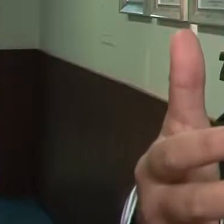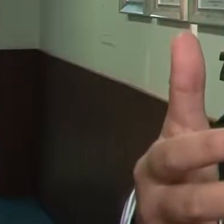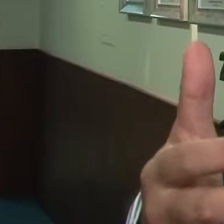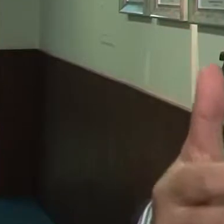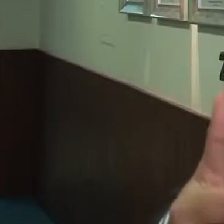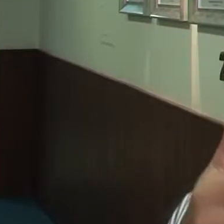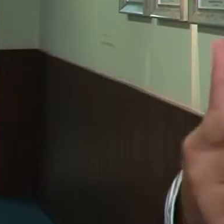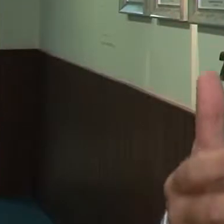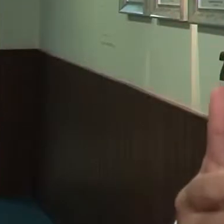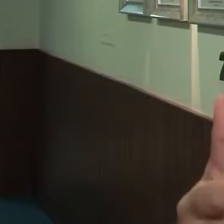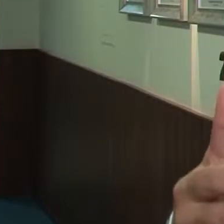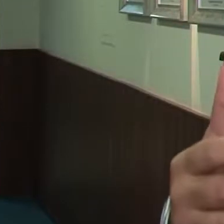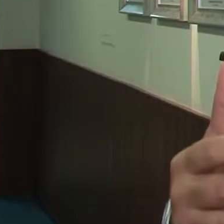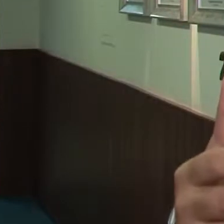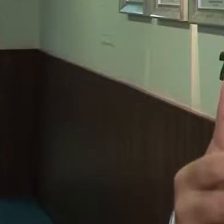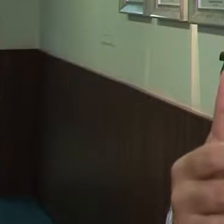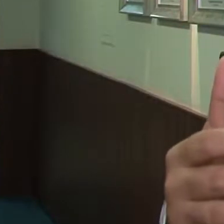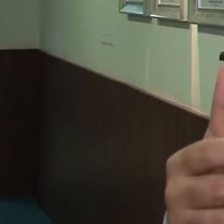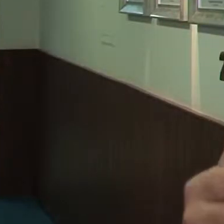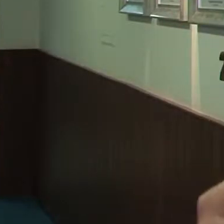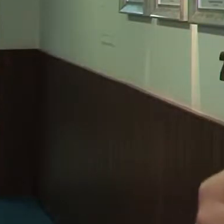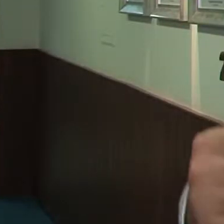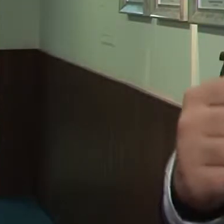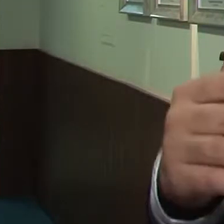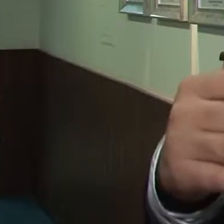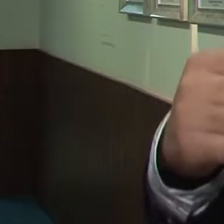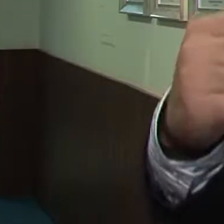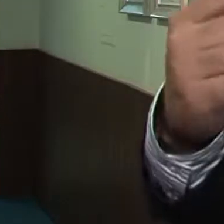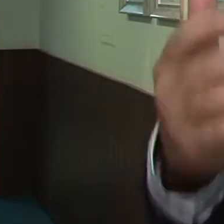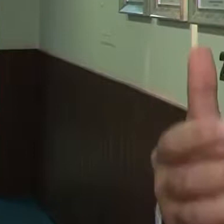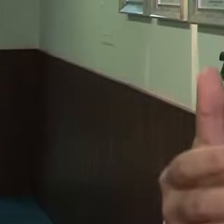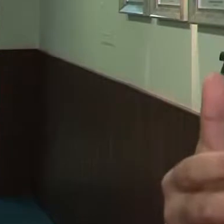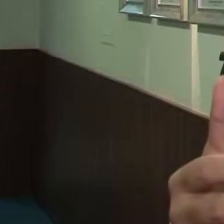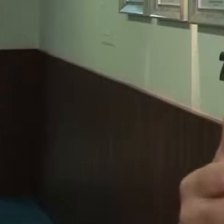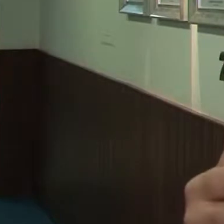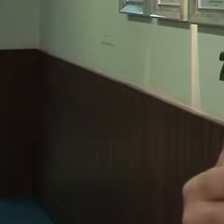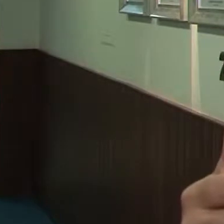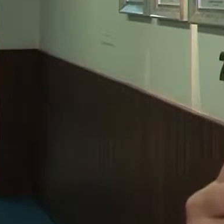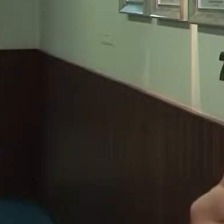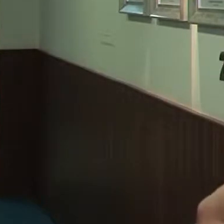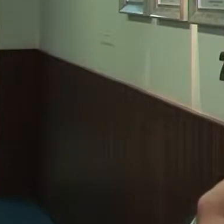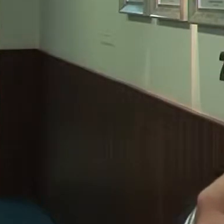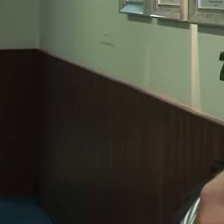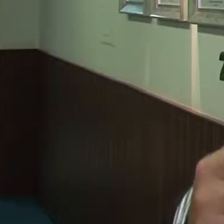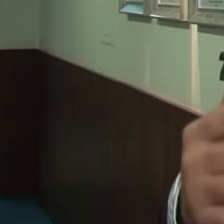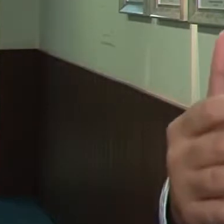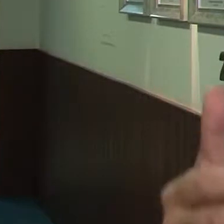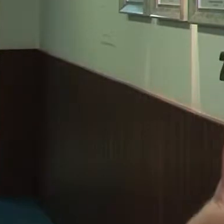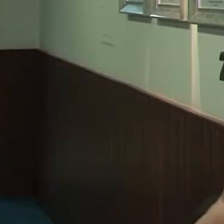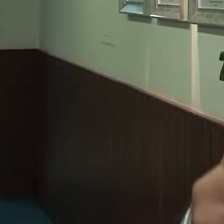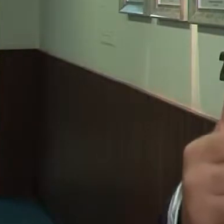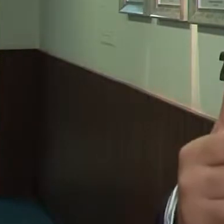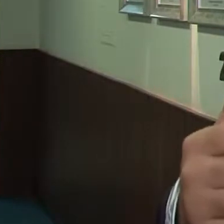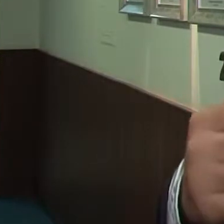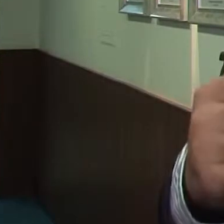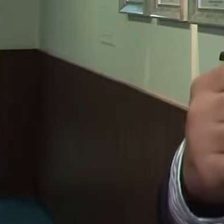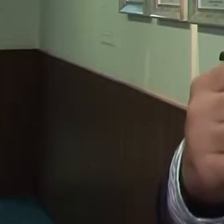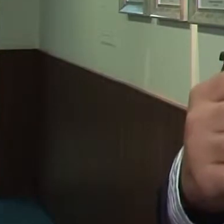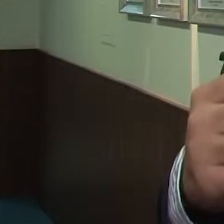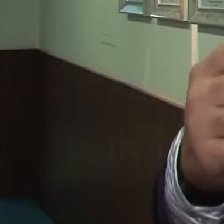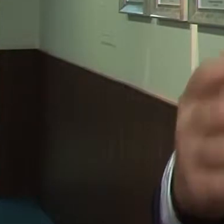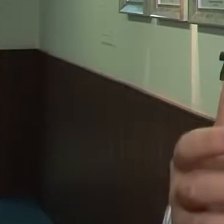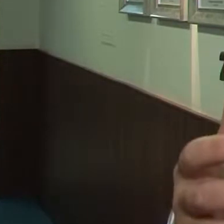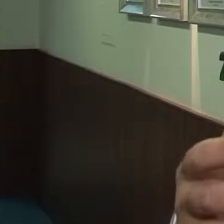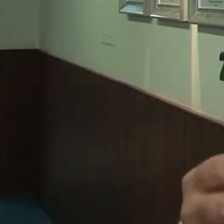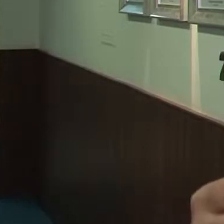a construção civil, com que evolui. E assim, hoje nós estamos tratando uma lei nova. A secretária Águida diz sempre,